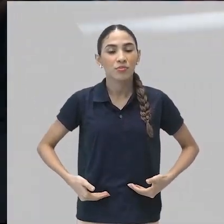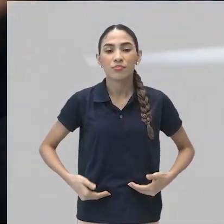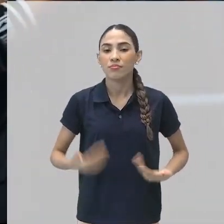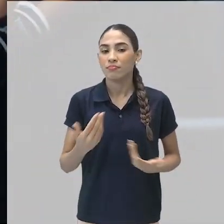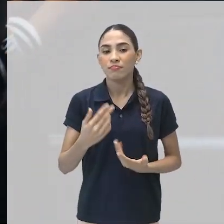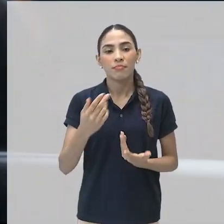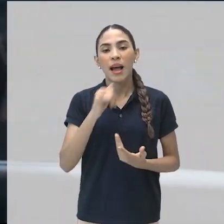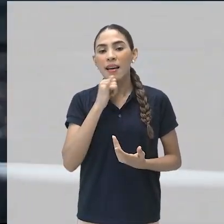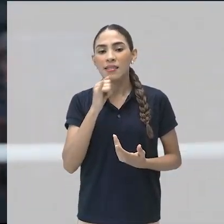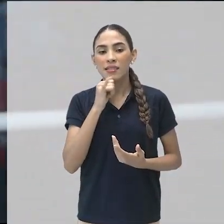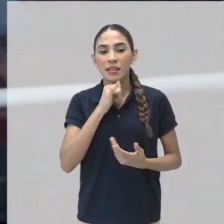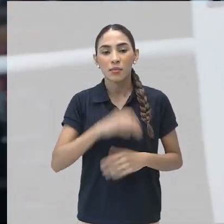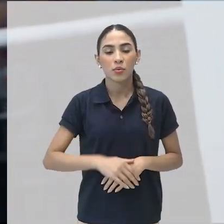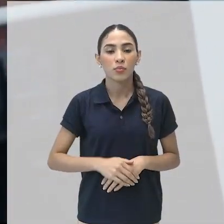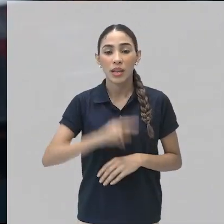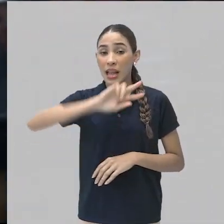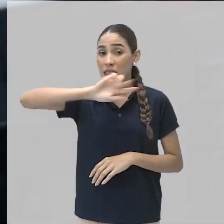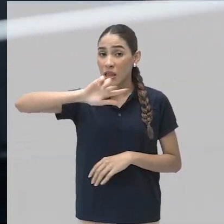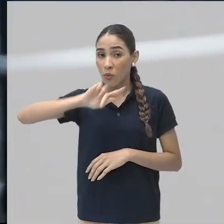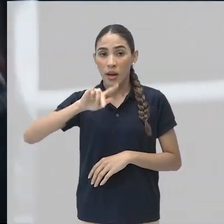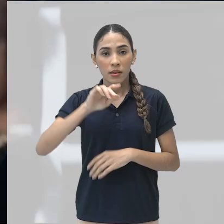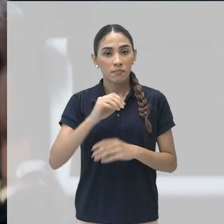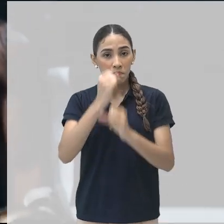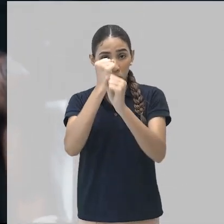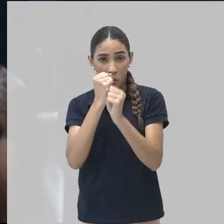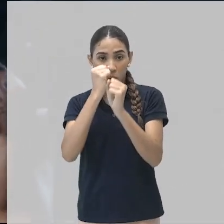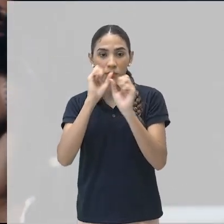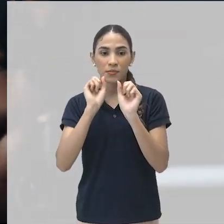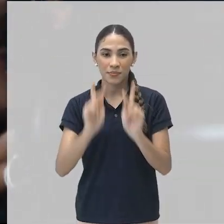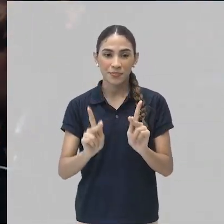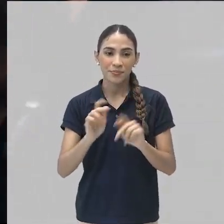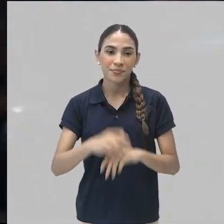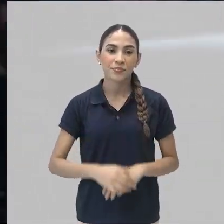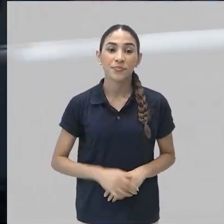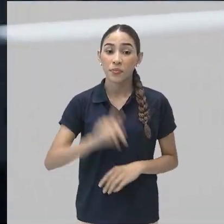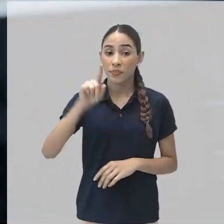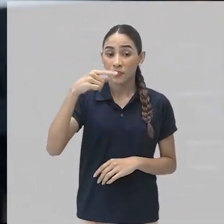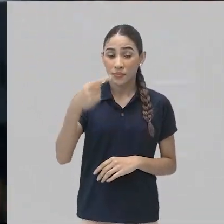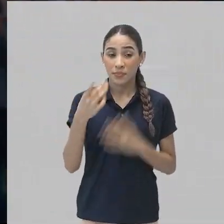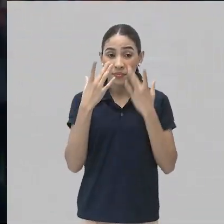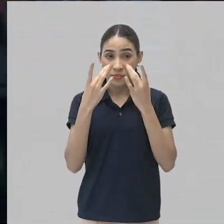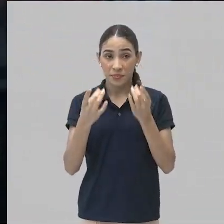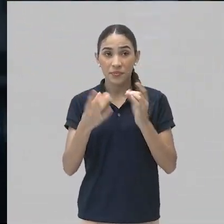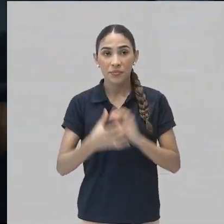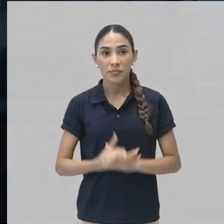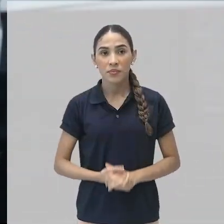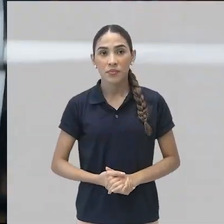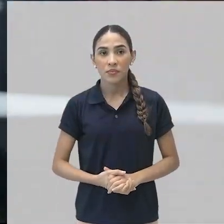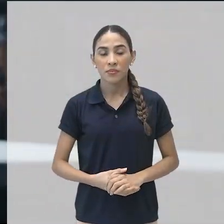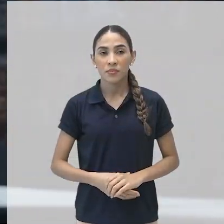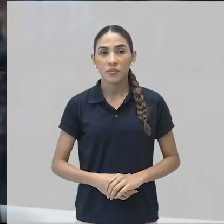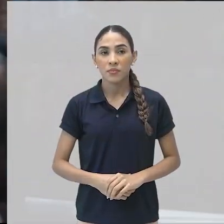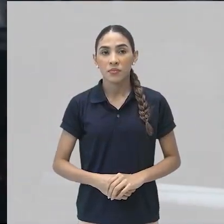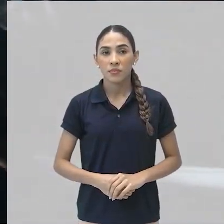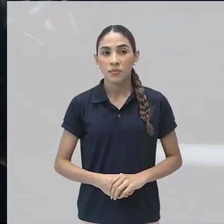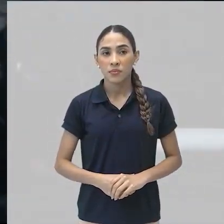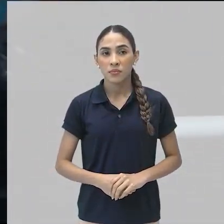não caracteriza aí como boxe, tá bom? Observem mais um pouquinho.